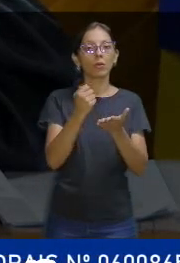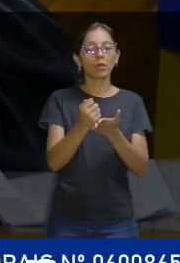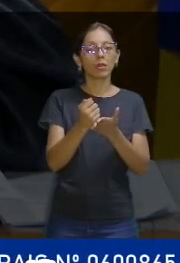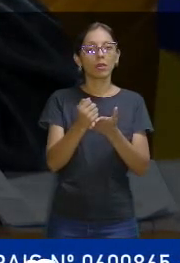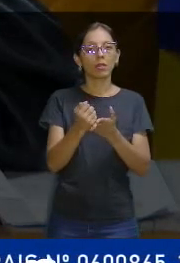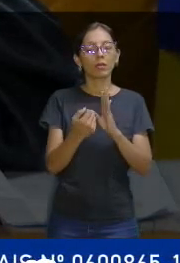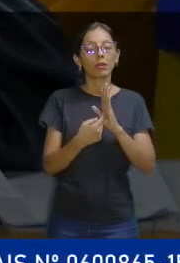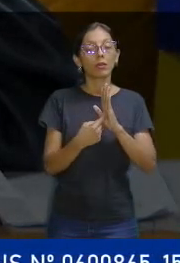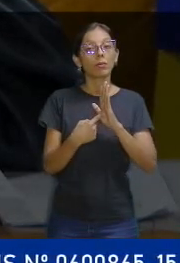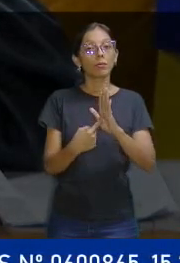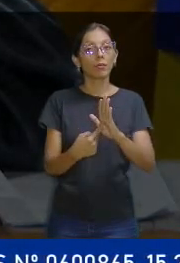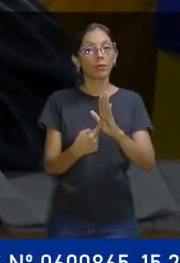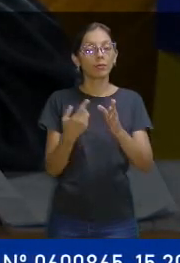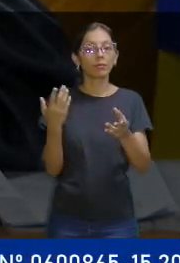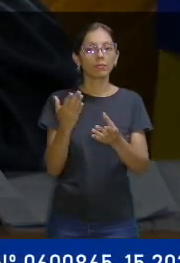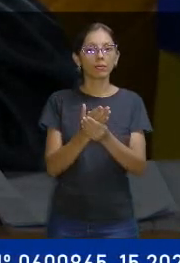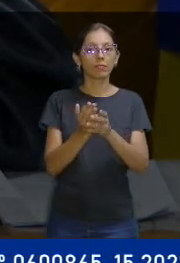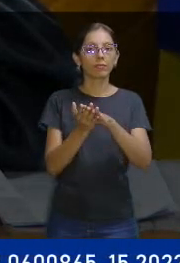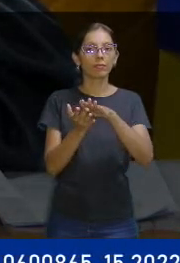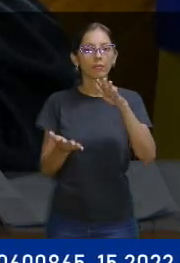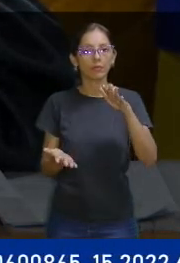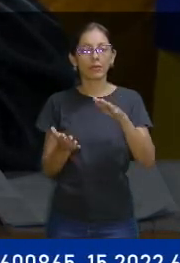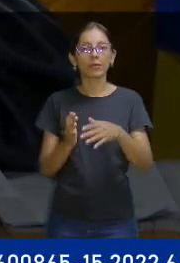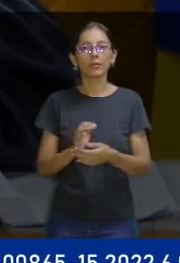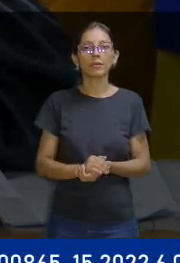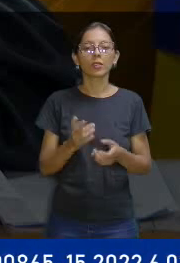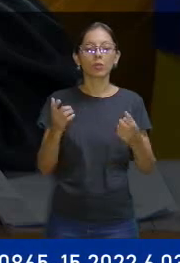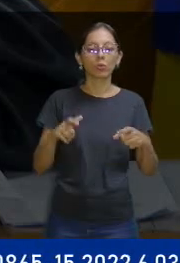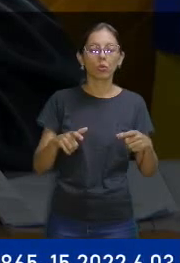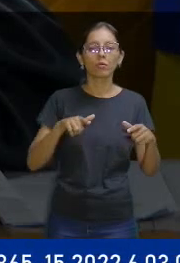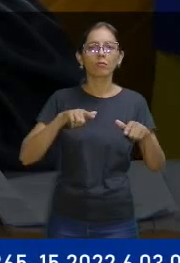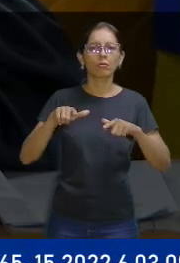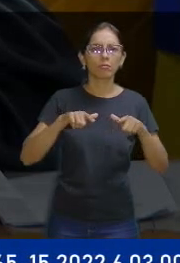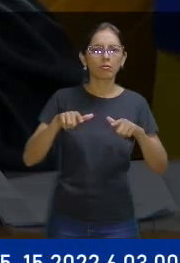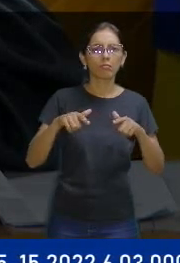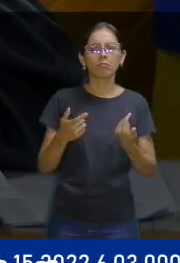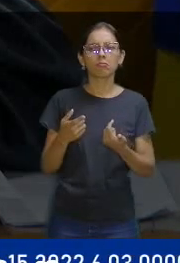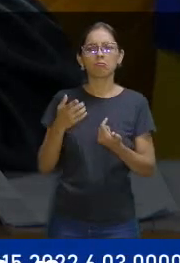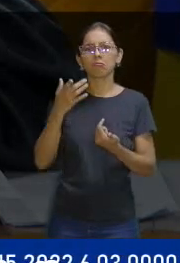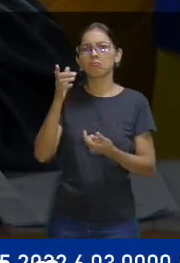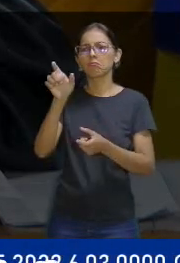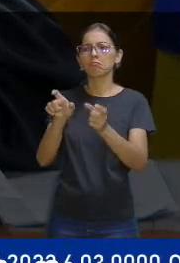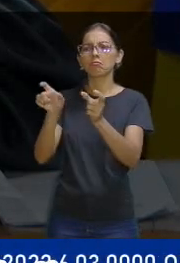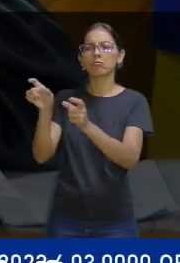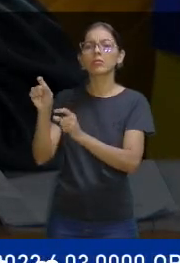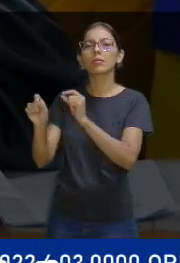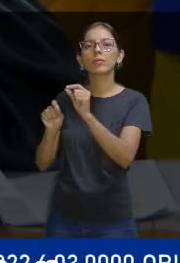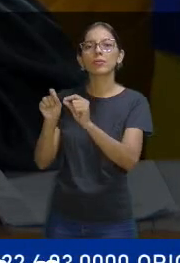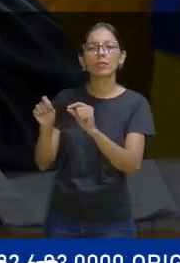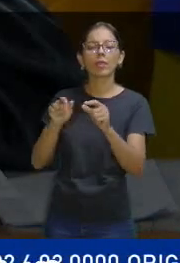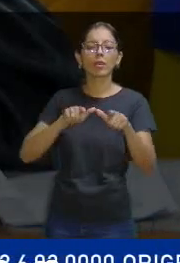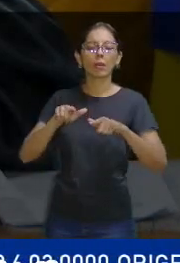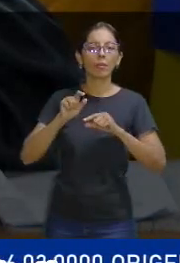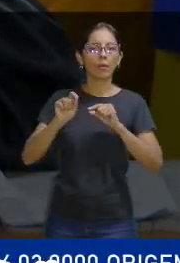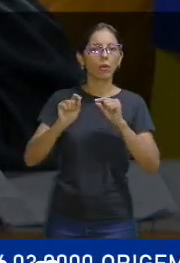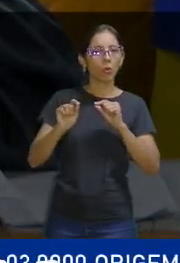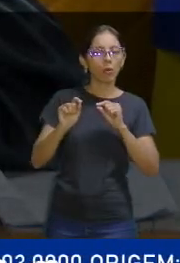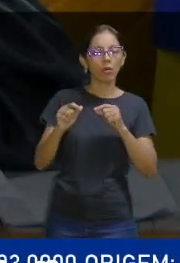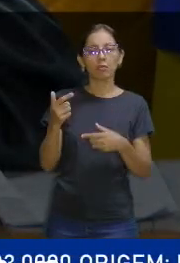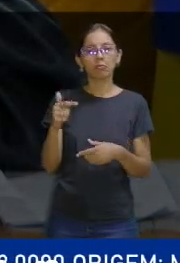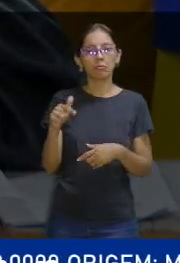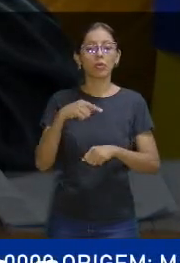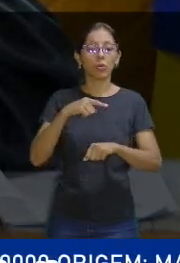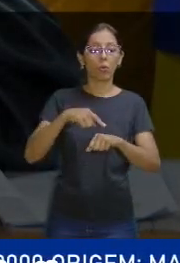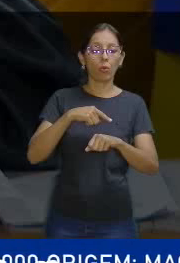não especificam os locais de trabalho dos contratados, as atividades específicas executadas, as